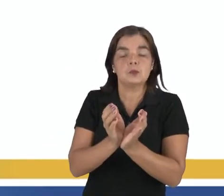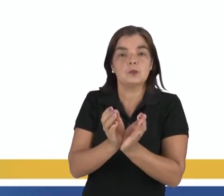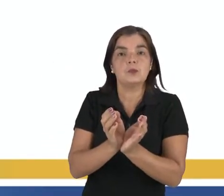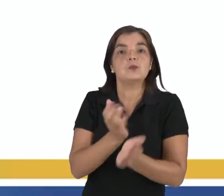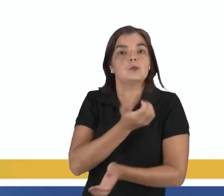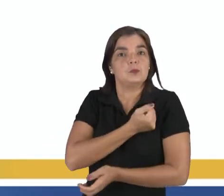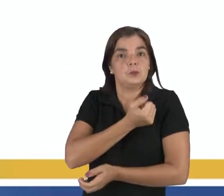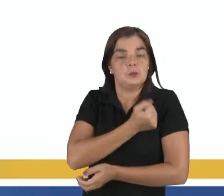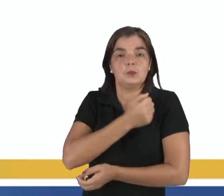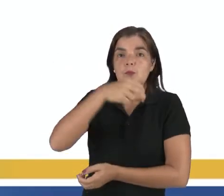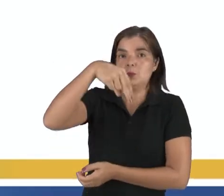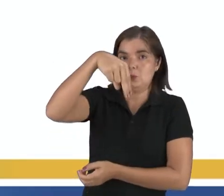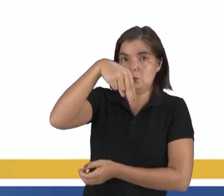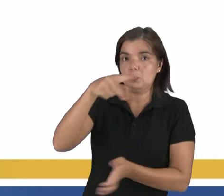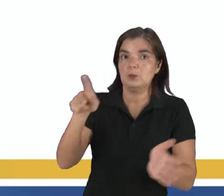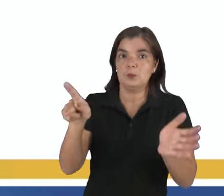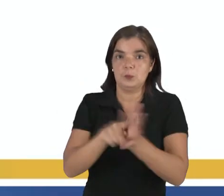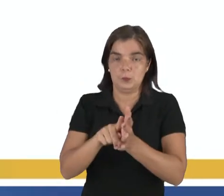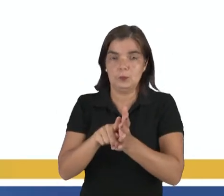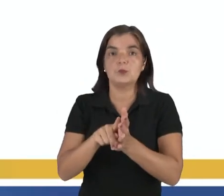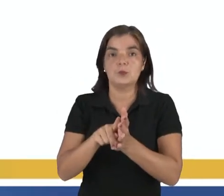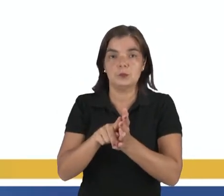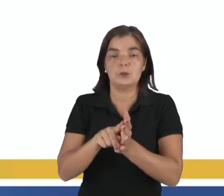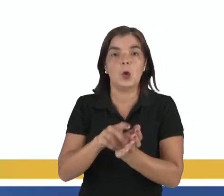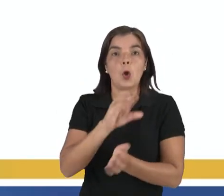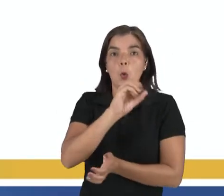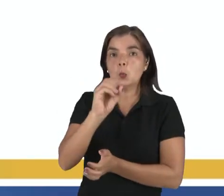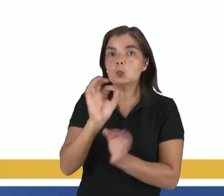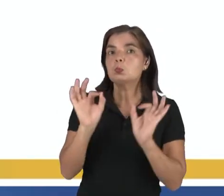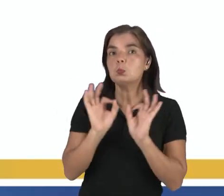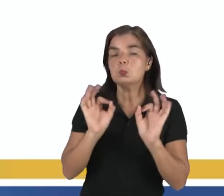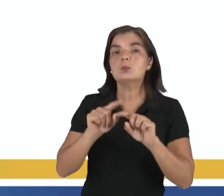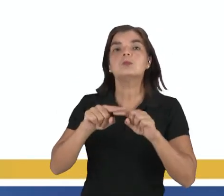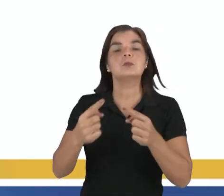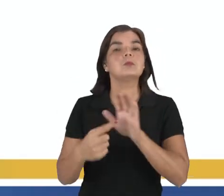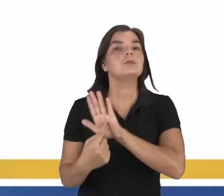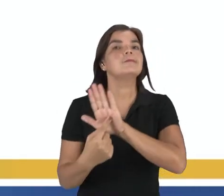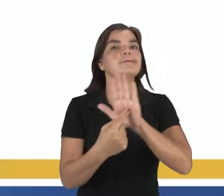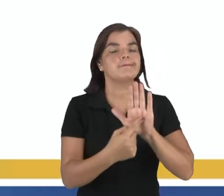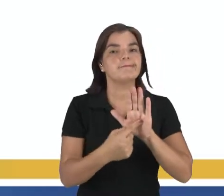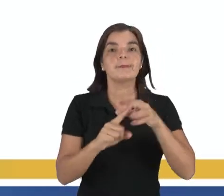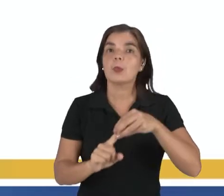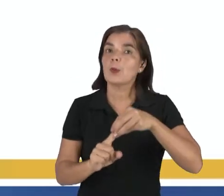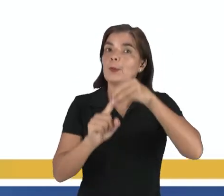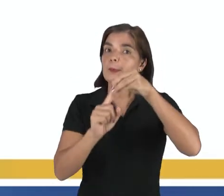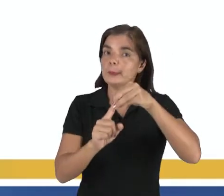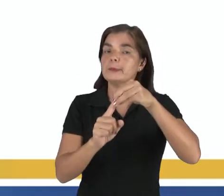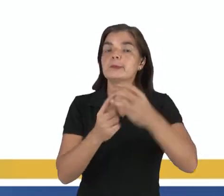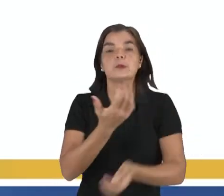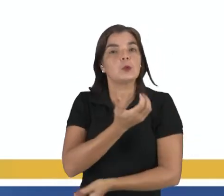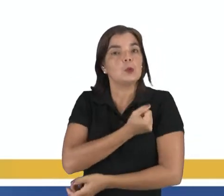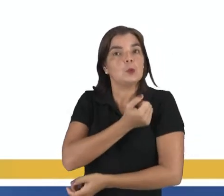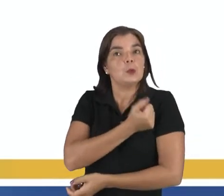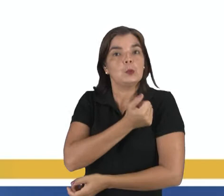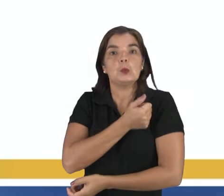ou seja, o n pertencente aos números naturais não nulo, ele corresponde a um único número real,